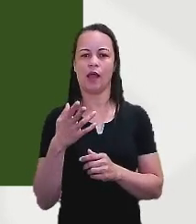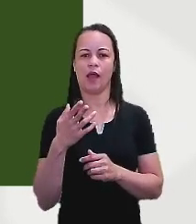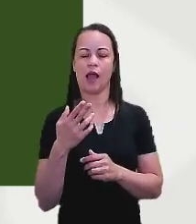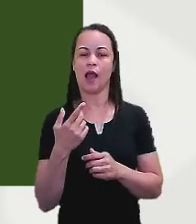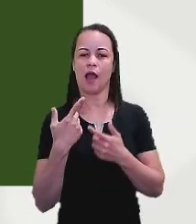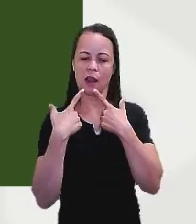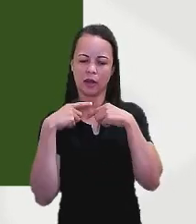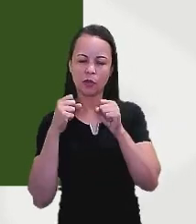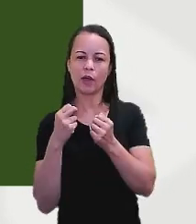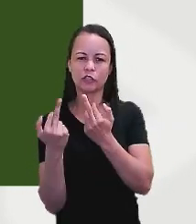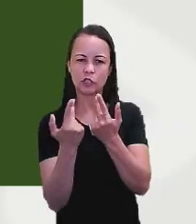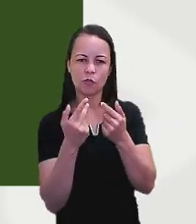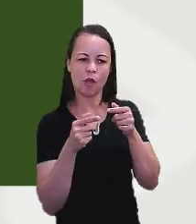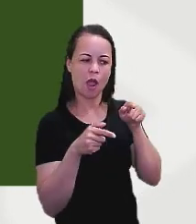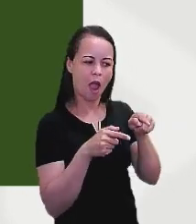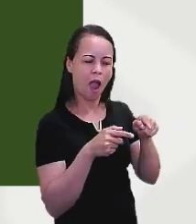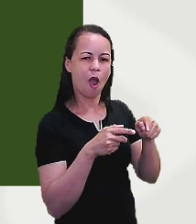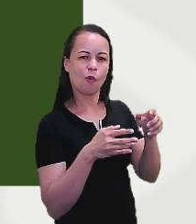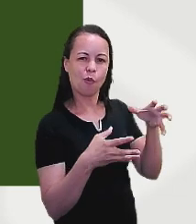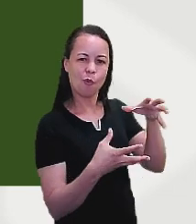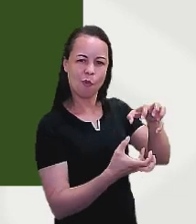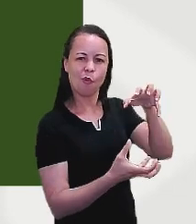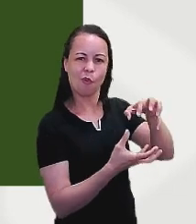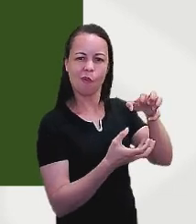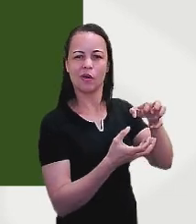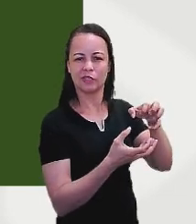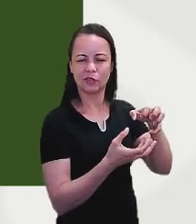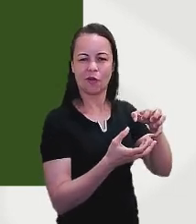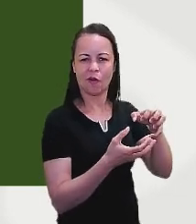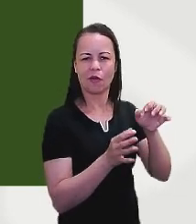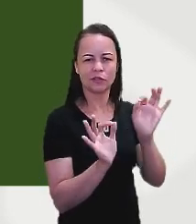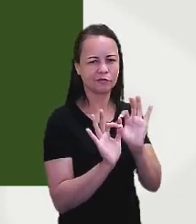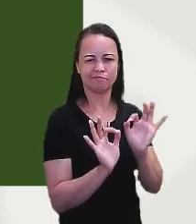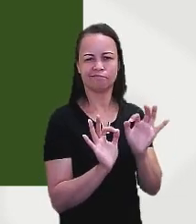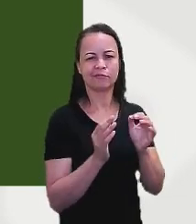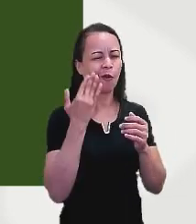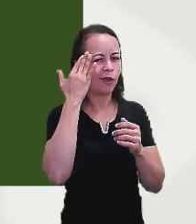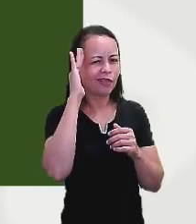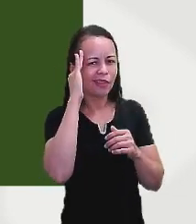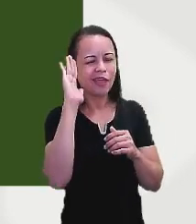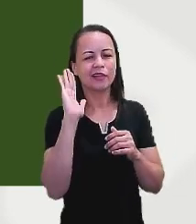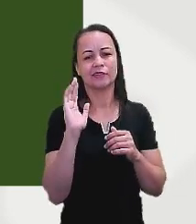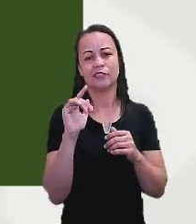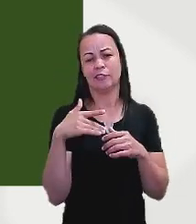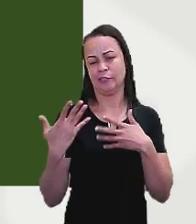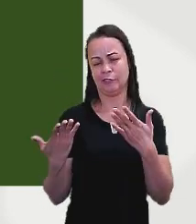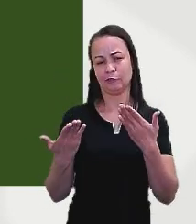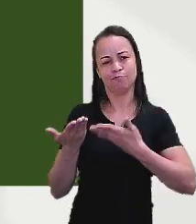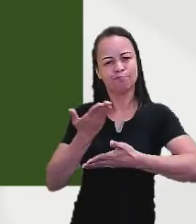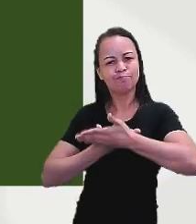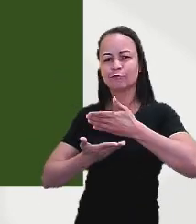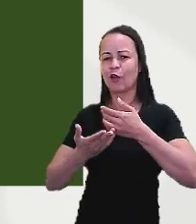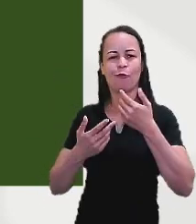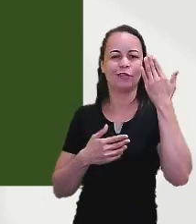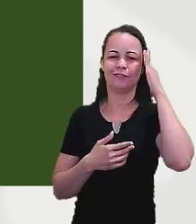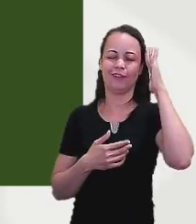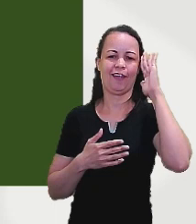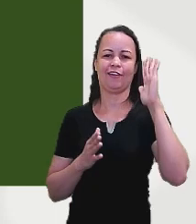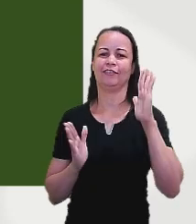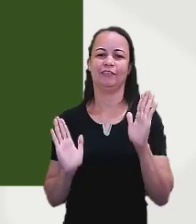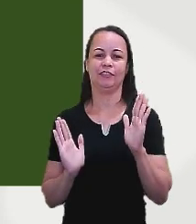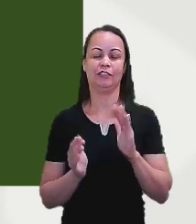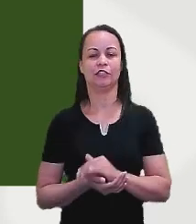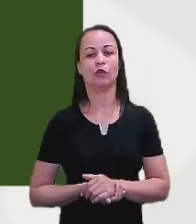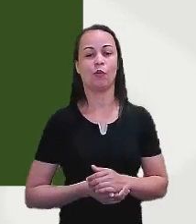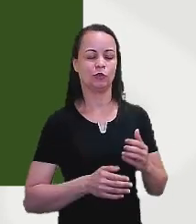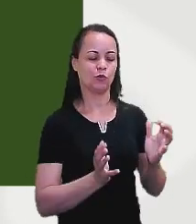não vão entender, e vice-versa. Os idosos também vão ficar sem entender e os jovens vão ficar sem entender quando